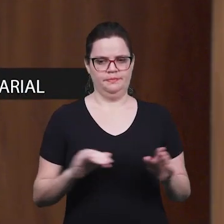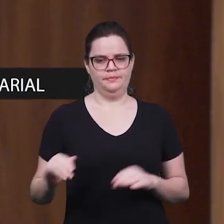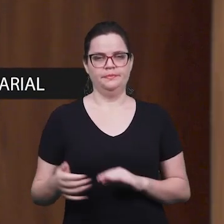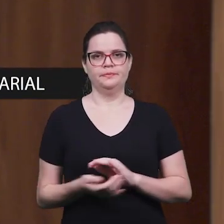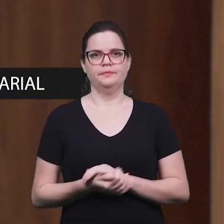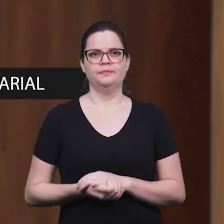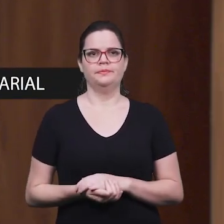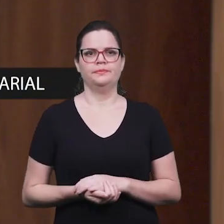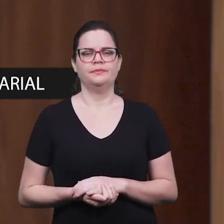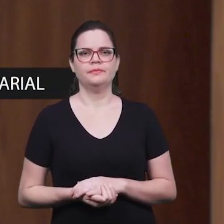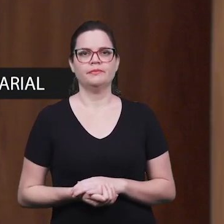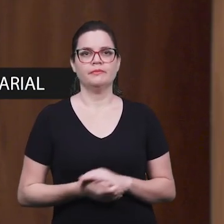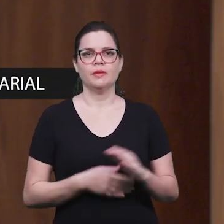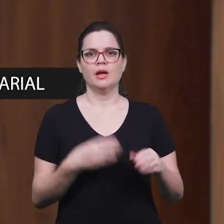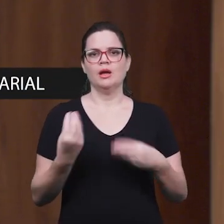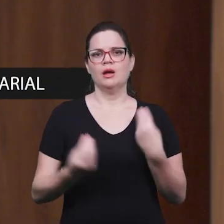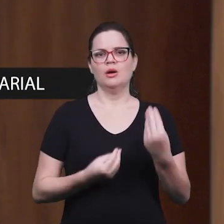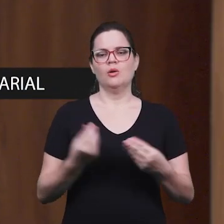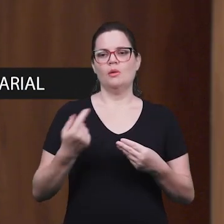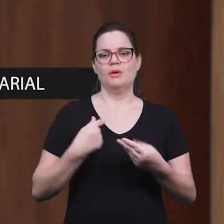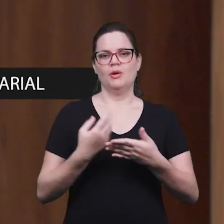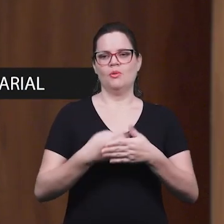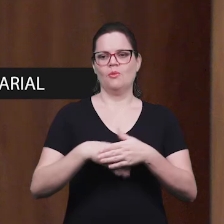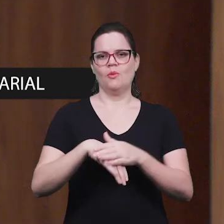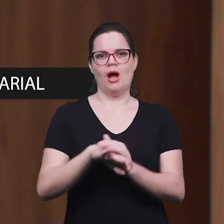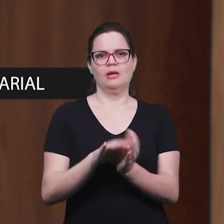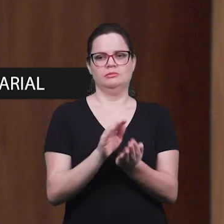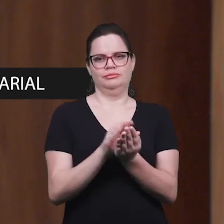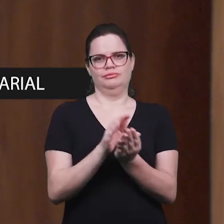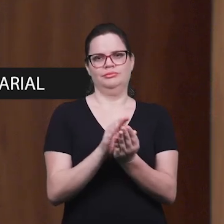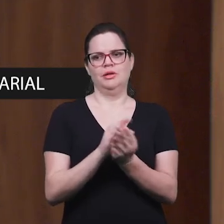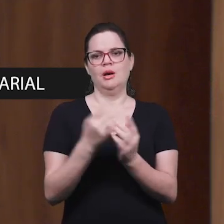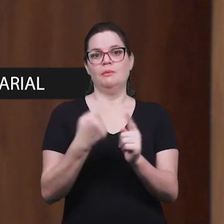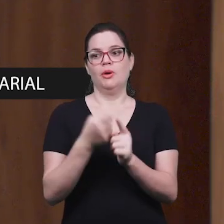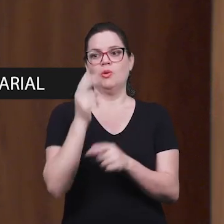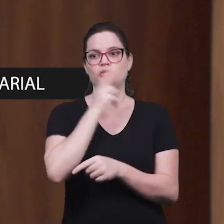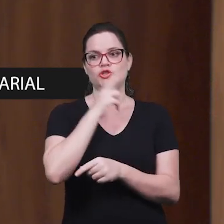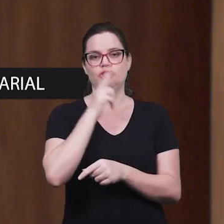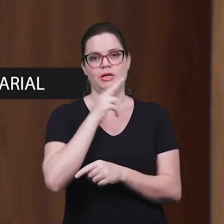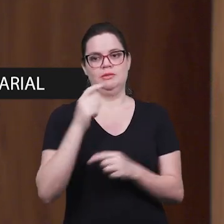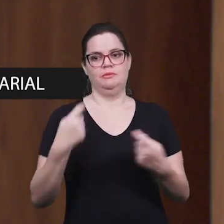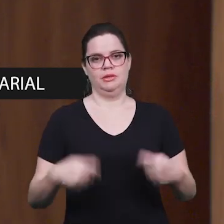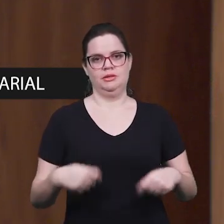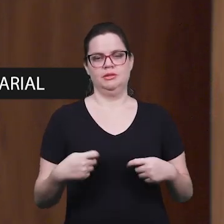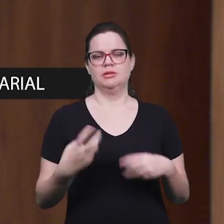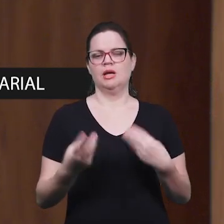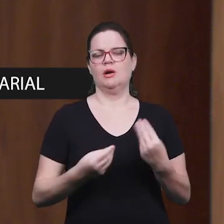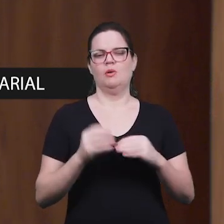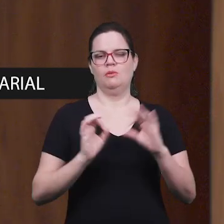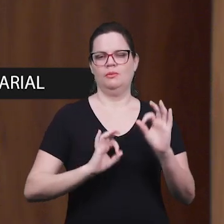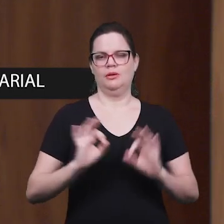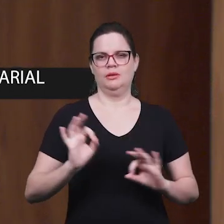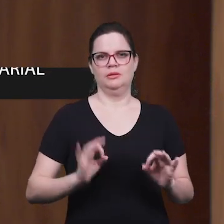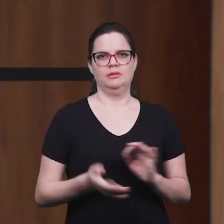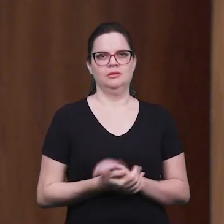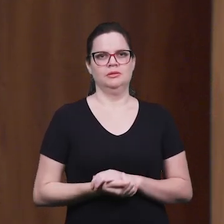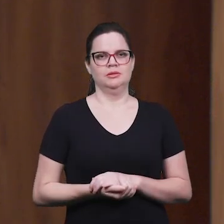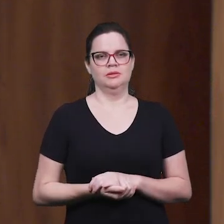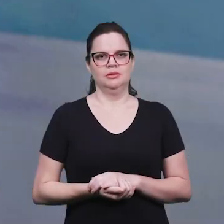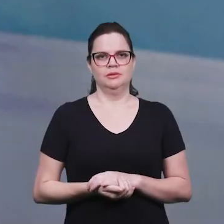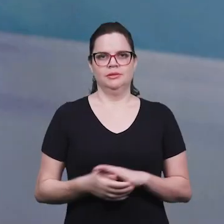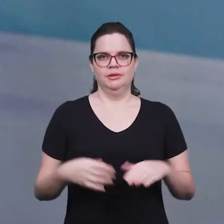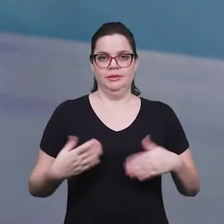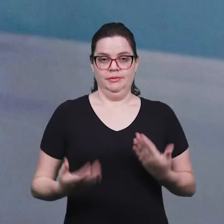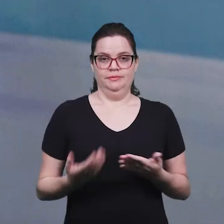fazer a reserva de emergência? Como alguém pode pensar nisso? Como é que vai planejar isso? Como é que acontece?